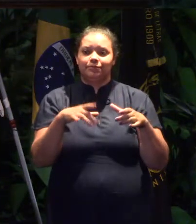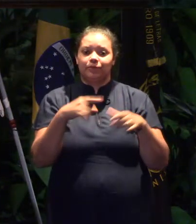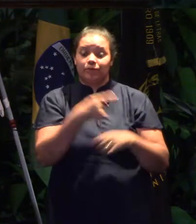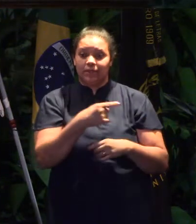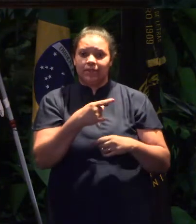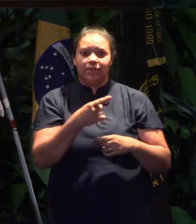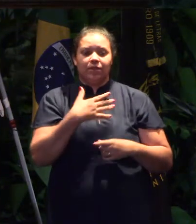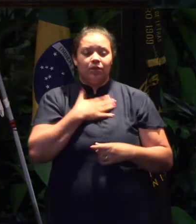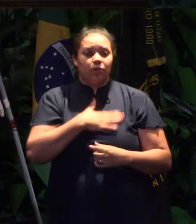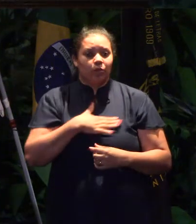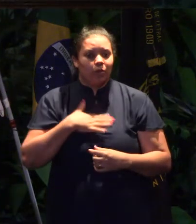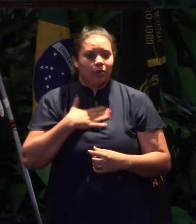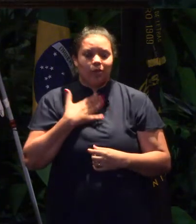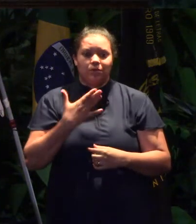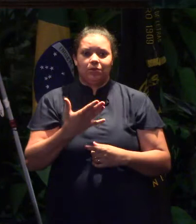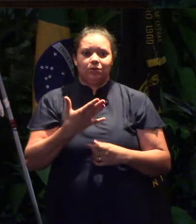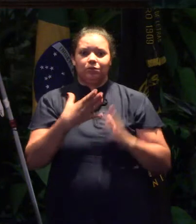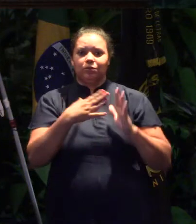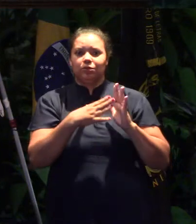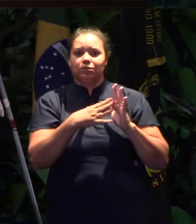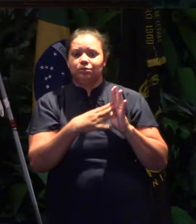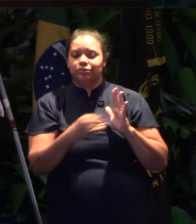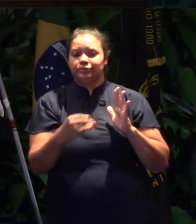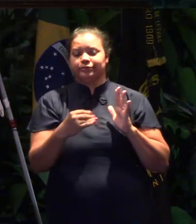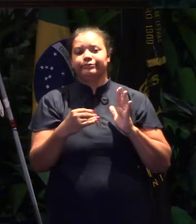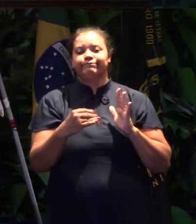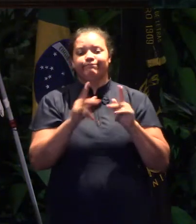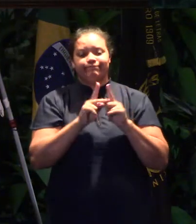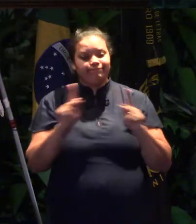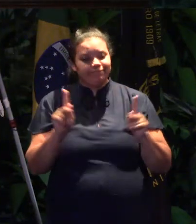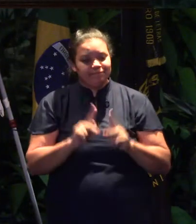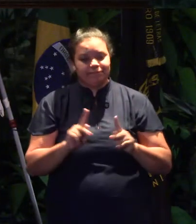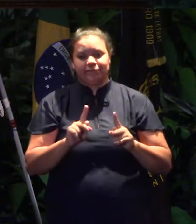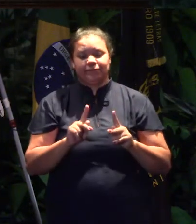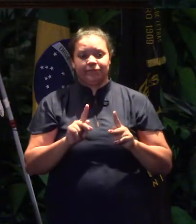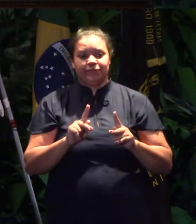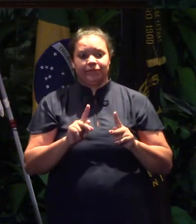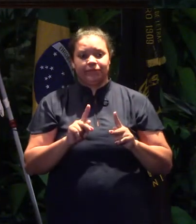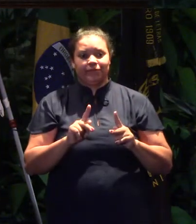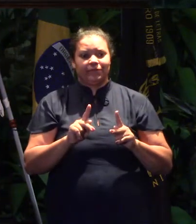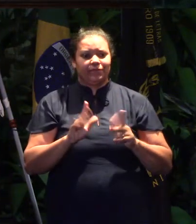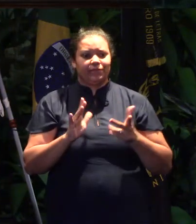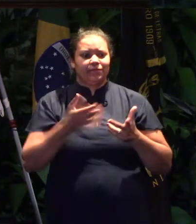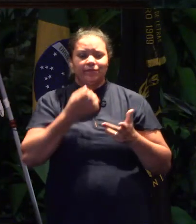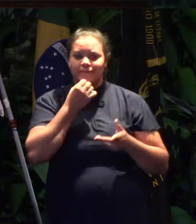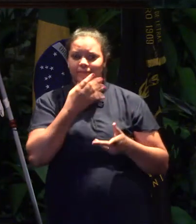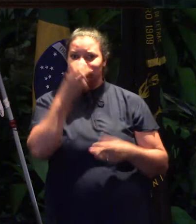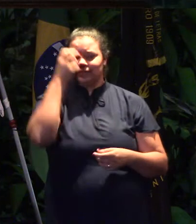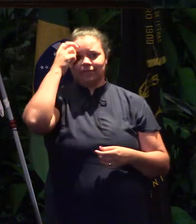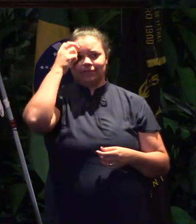para nós, como leitor, como professor, como erudito,